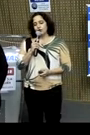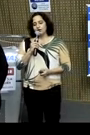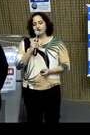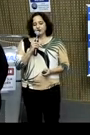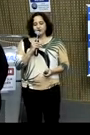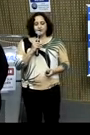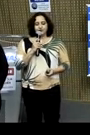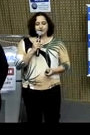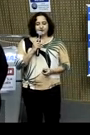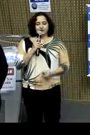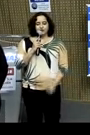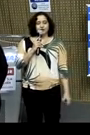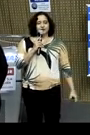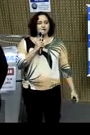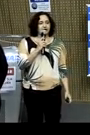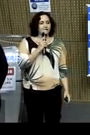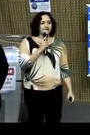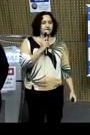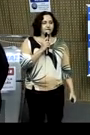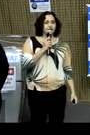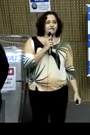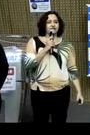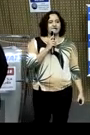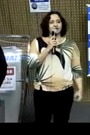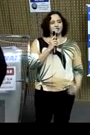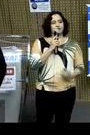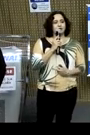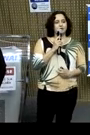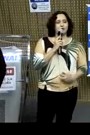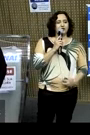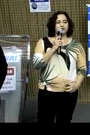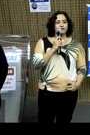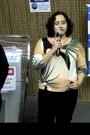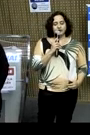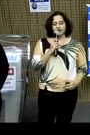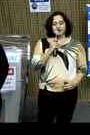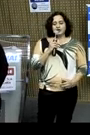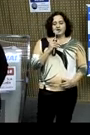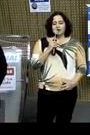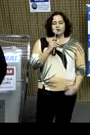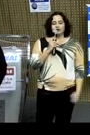Ações do COVID. Nós tivemos a implantação do Fast Track desde o primeiro momento.